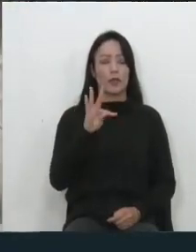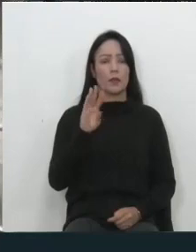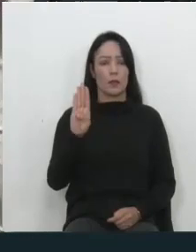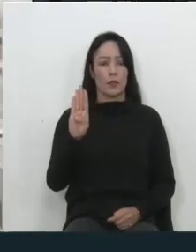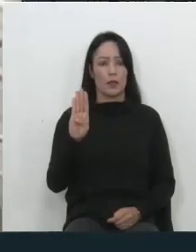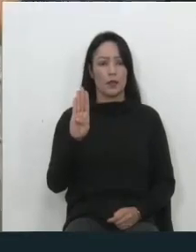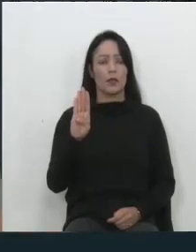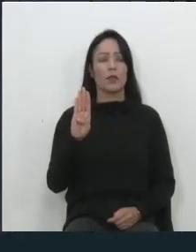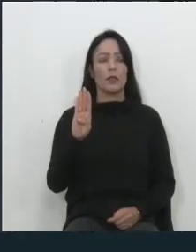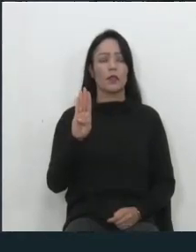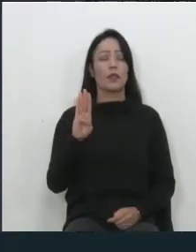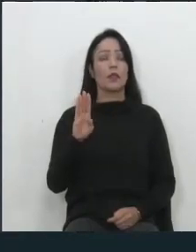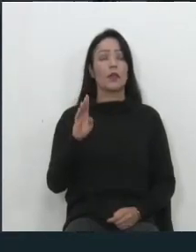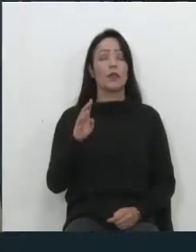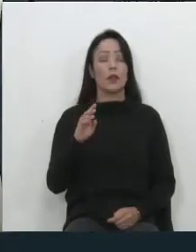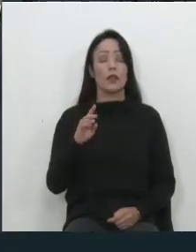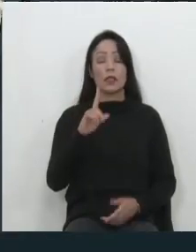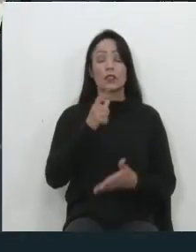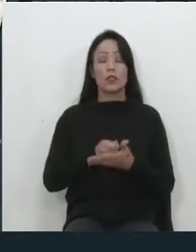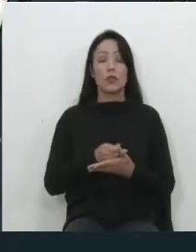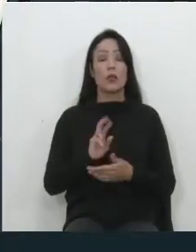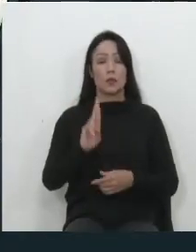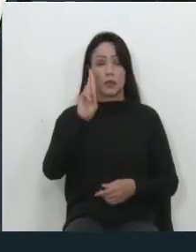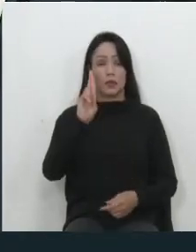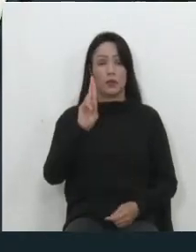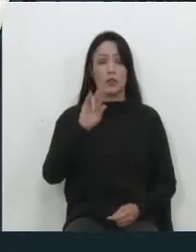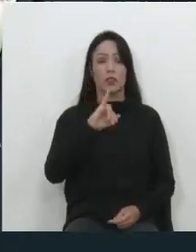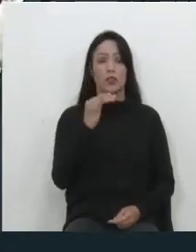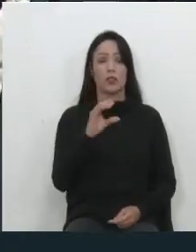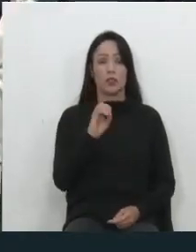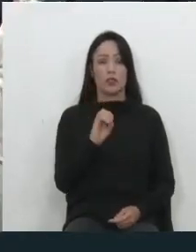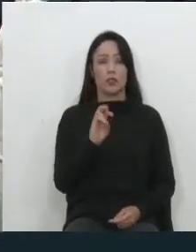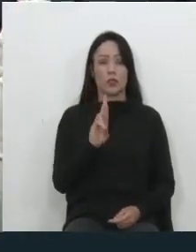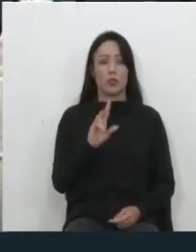definido que o representante desse partido será o Jorginho Mota, senhor presidente.